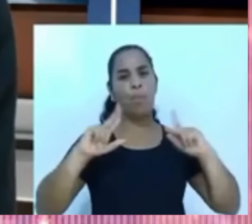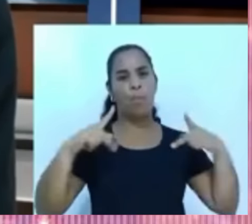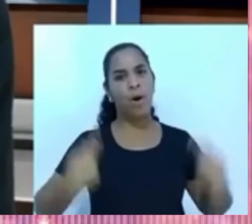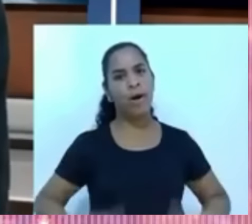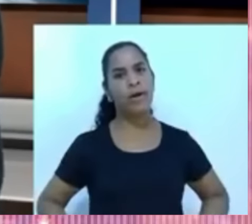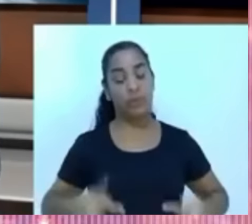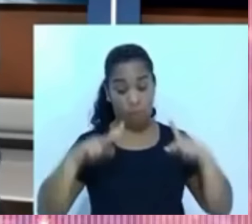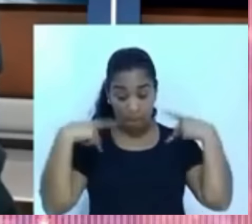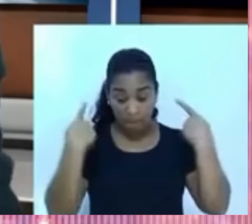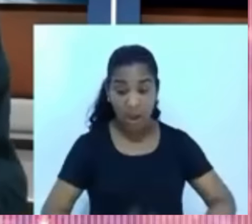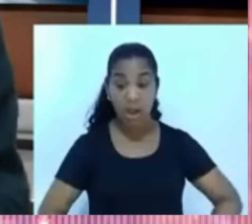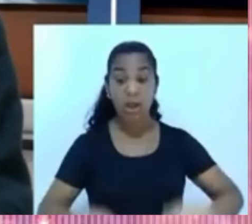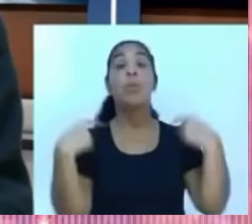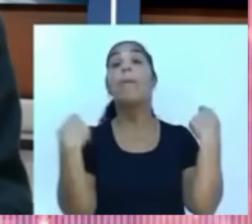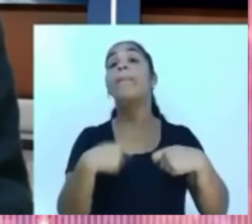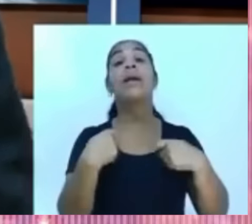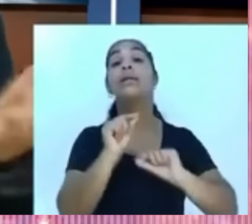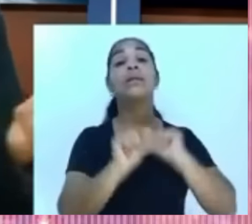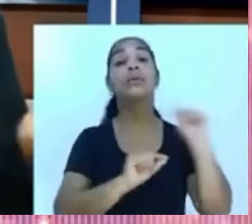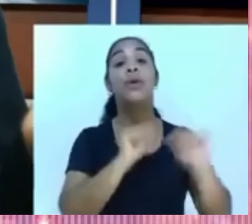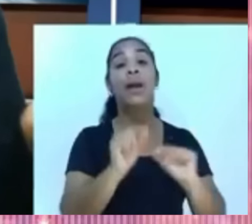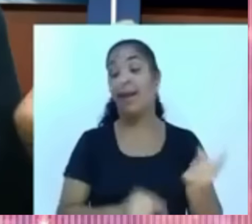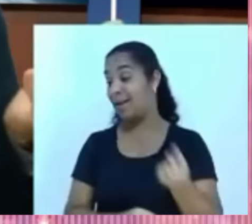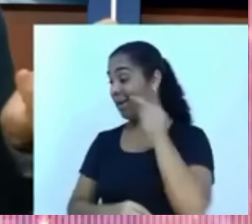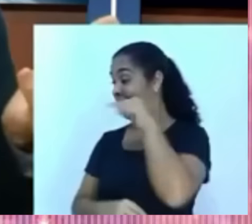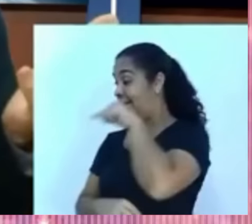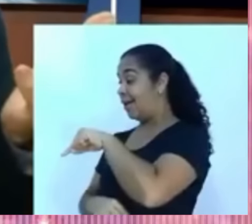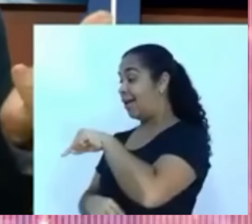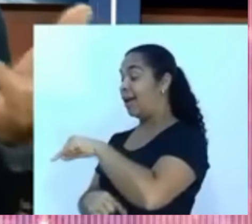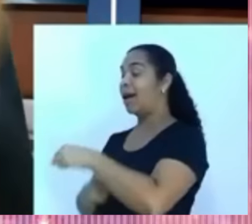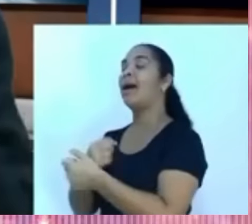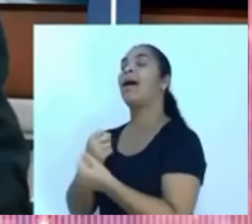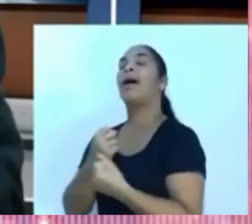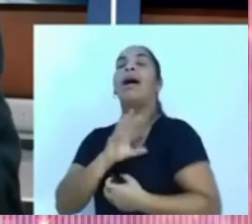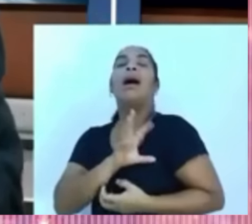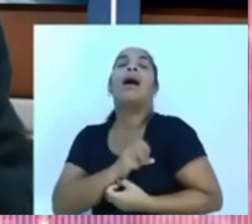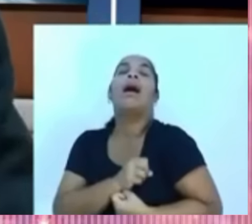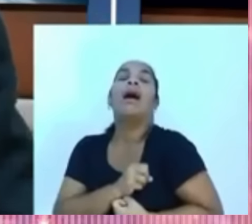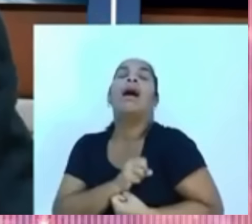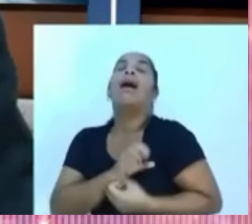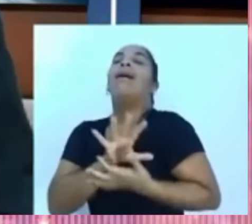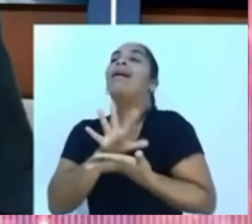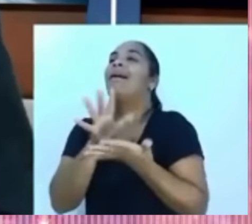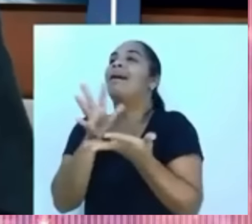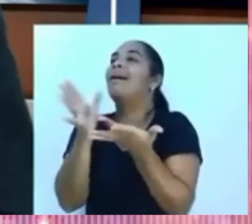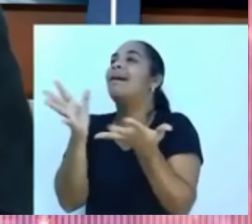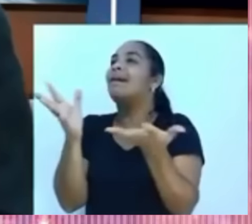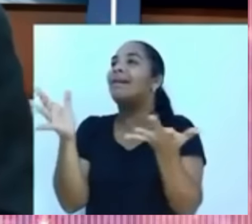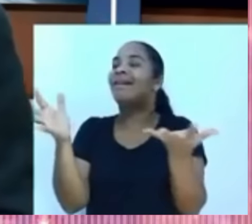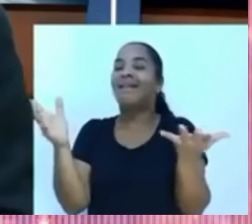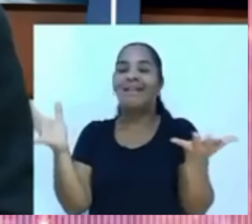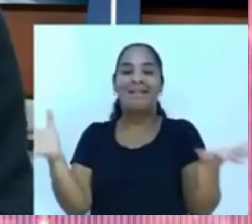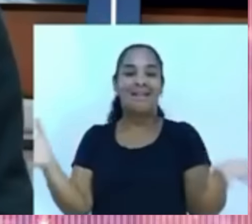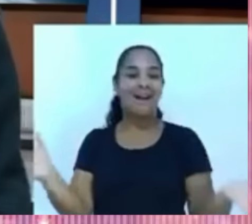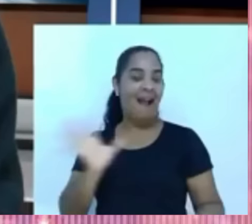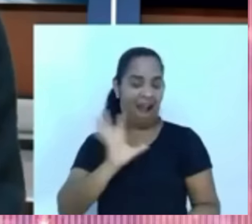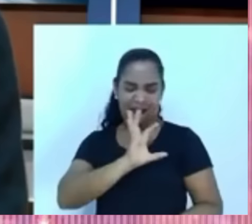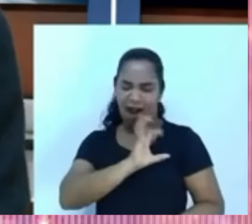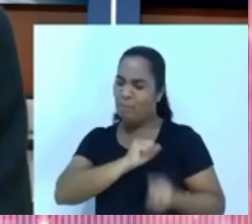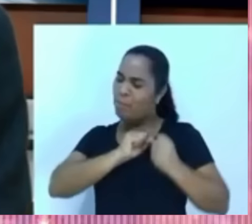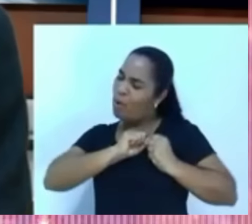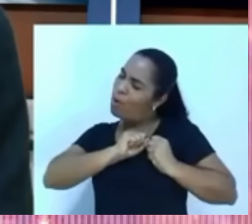necessitamos o primeiro des com amor e faz do Amor a sua estrada